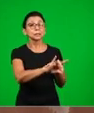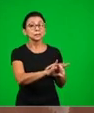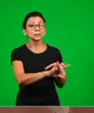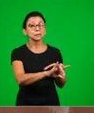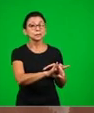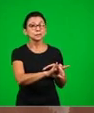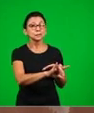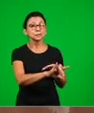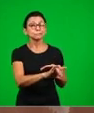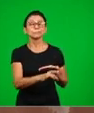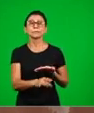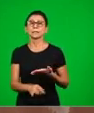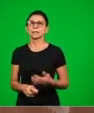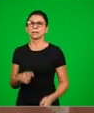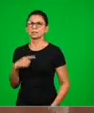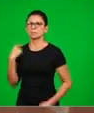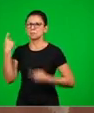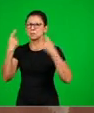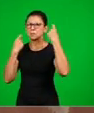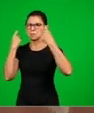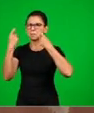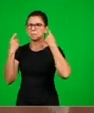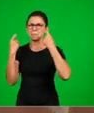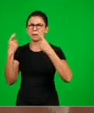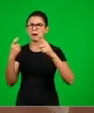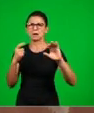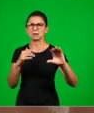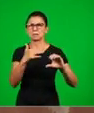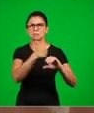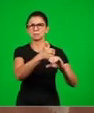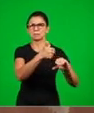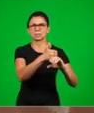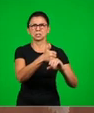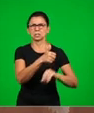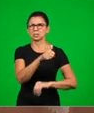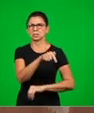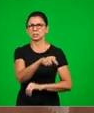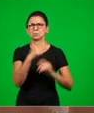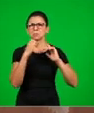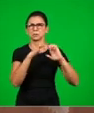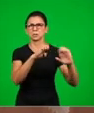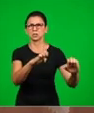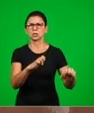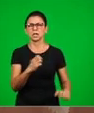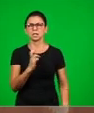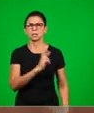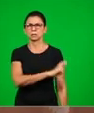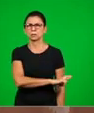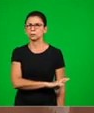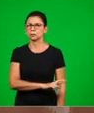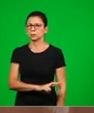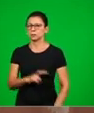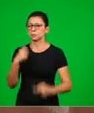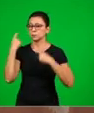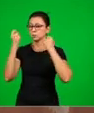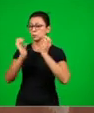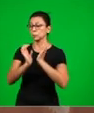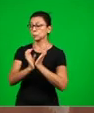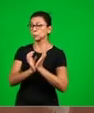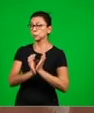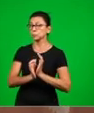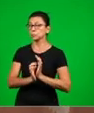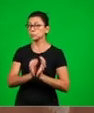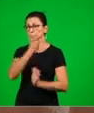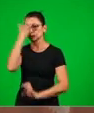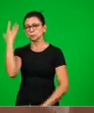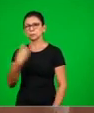estamos preocupados com o mundo chamado cristão nem evangélico. Nós estamos preocupados com um grupo de pessoas, pequeno, mas que precisa